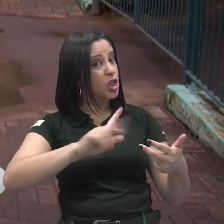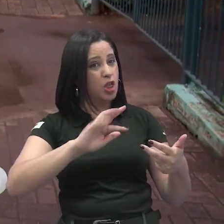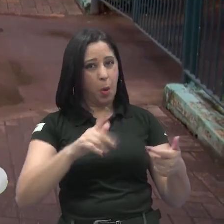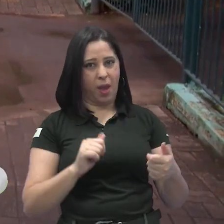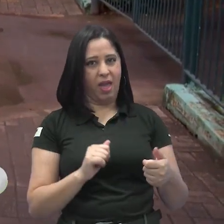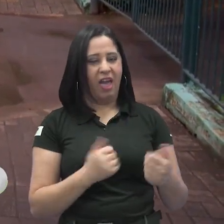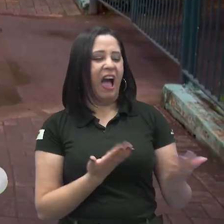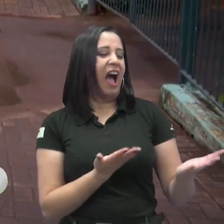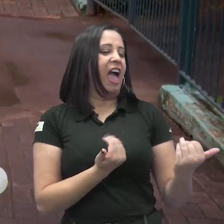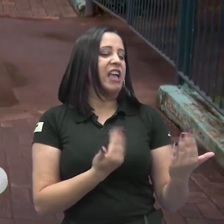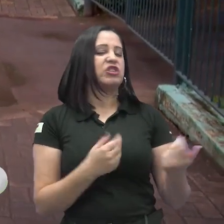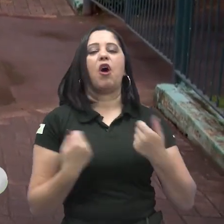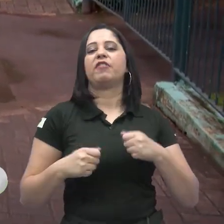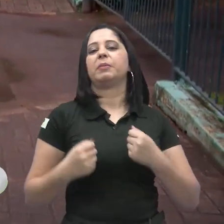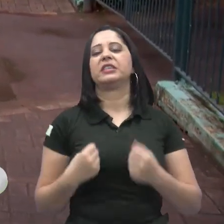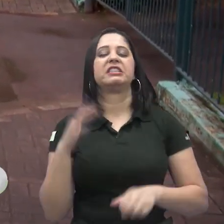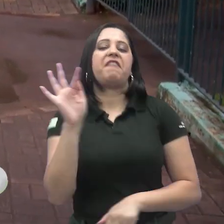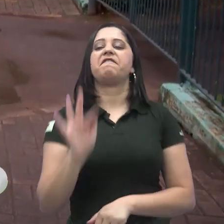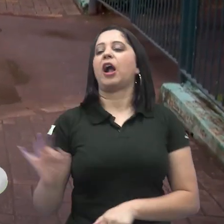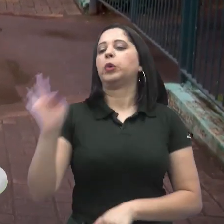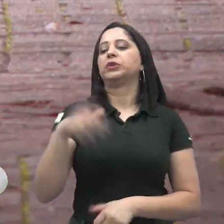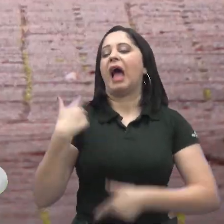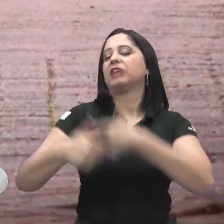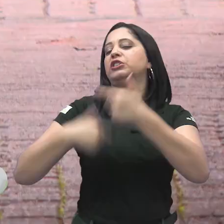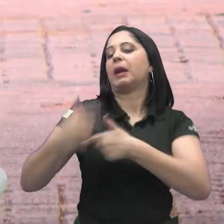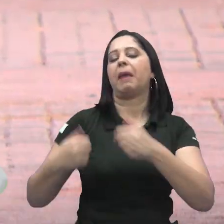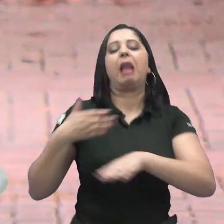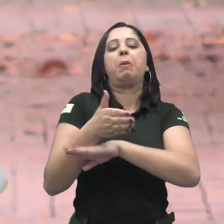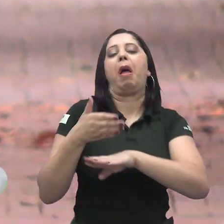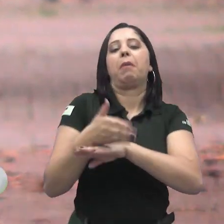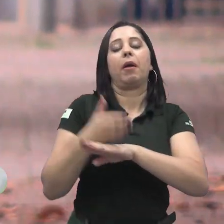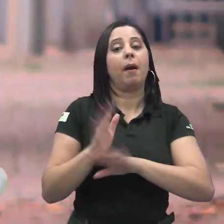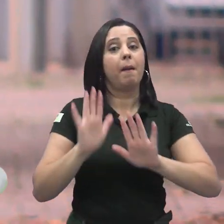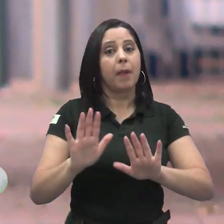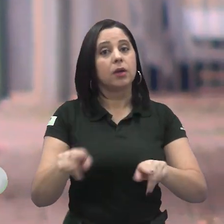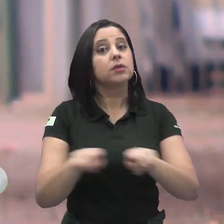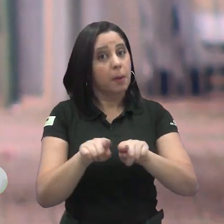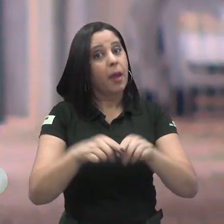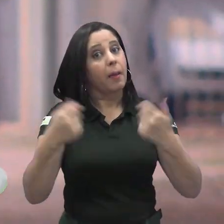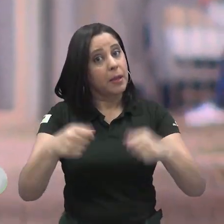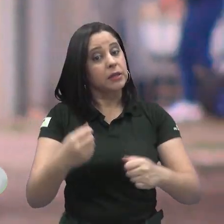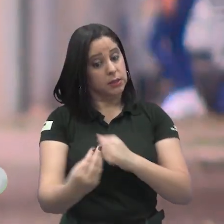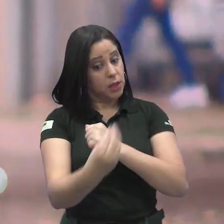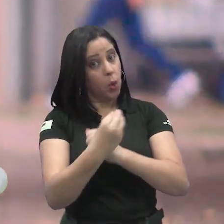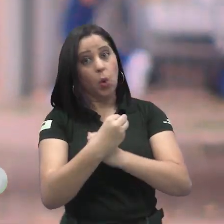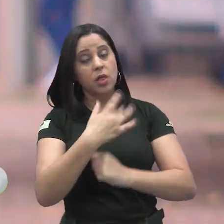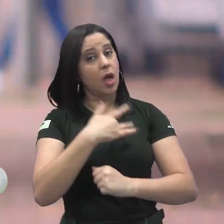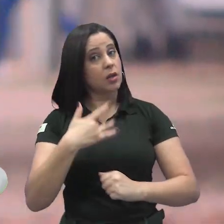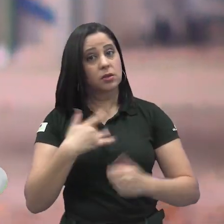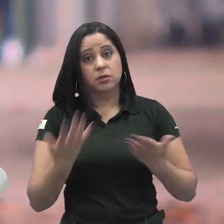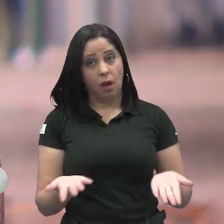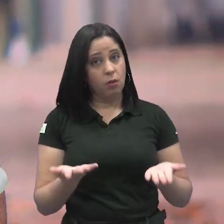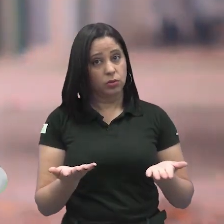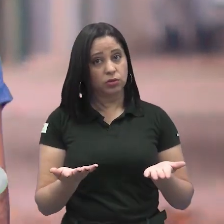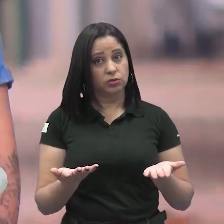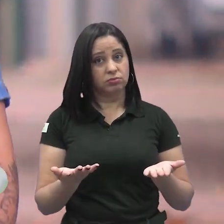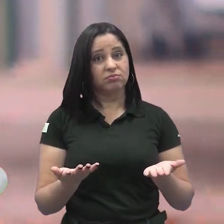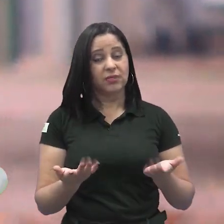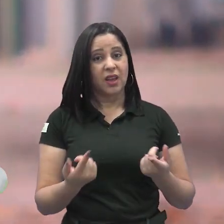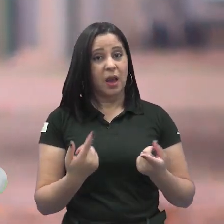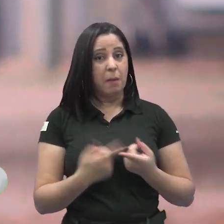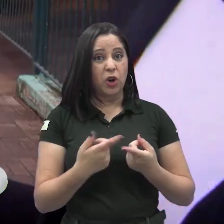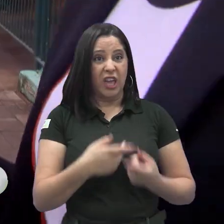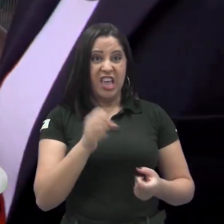tem que correr atrás agora de trabalho, de faculdade. Com certeza temos. Mas a saúde, você só conquista essas coisas que a gente corre atrás agora com os 20 e pouco,